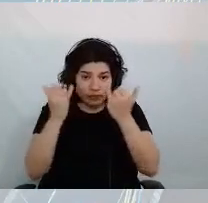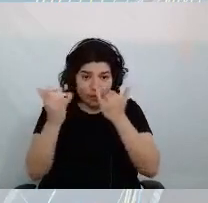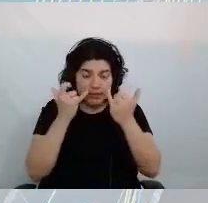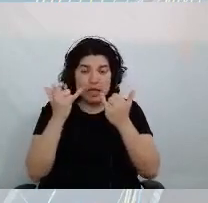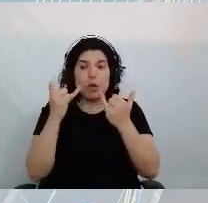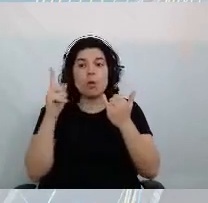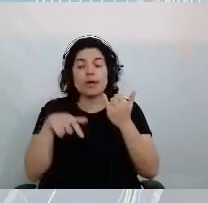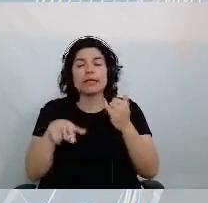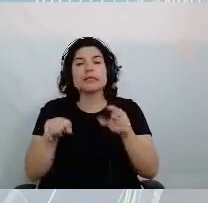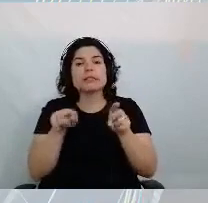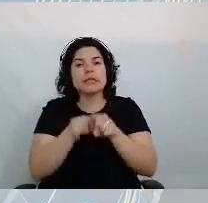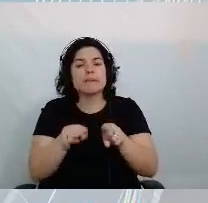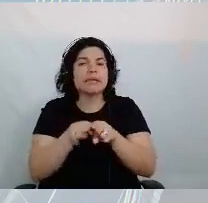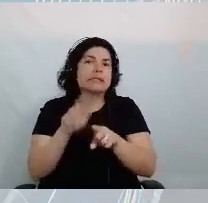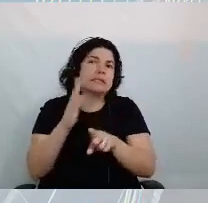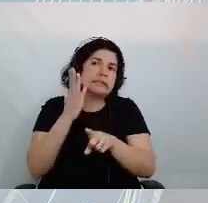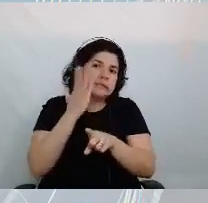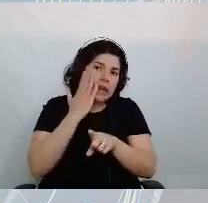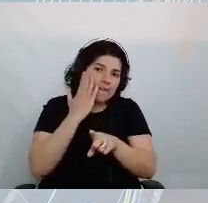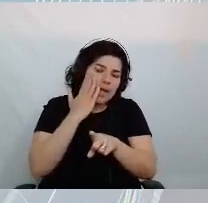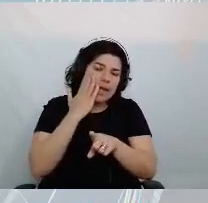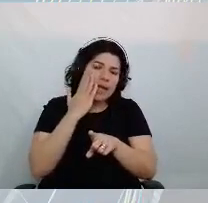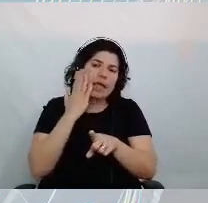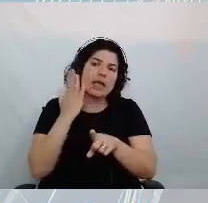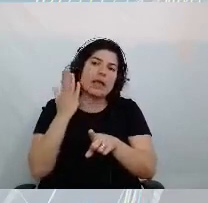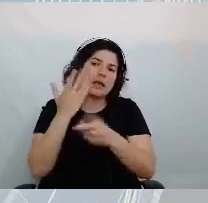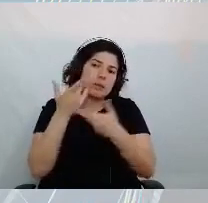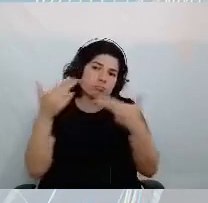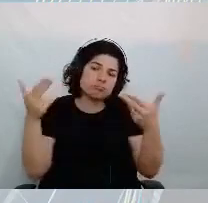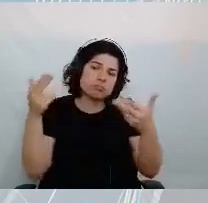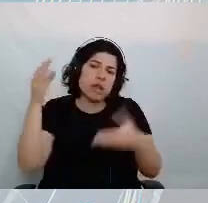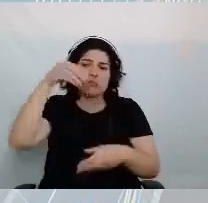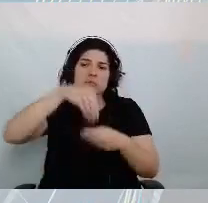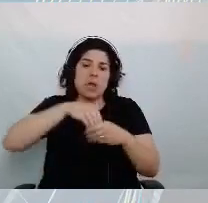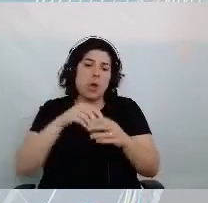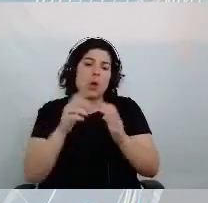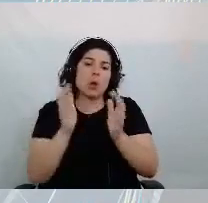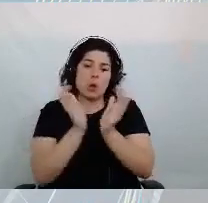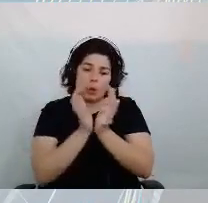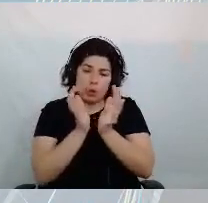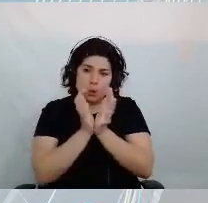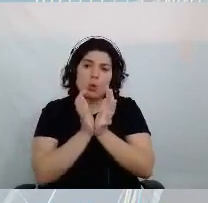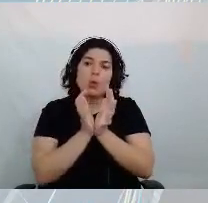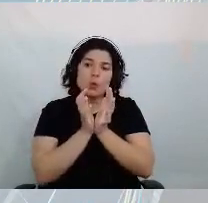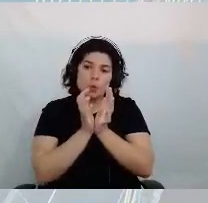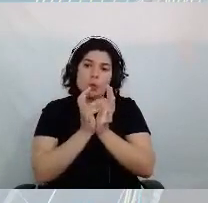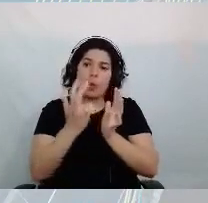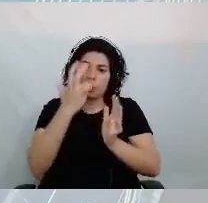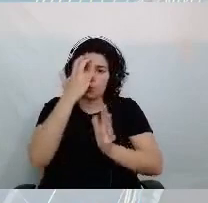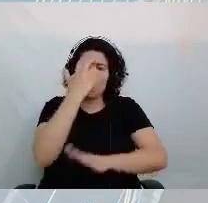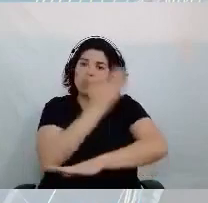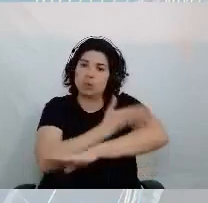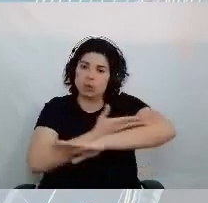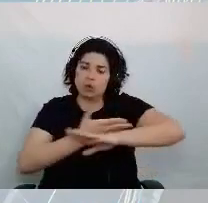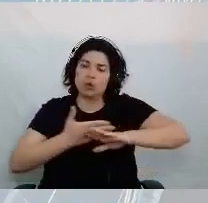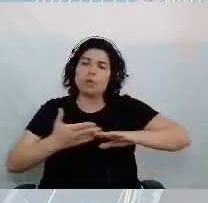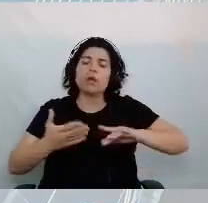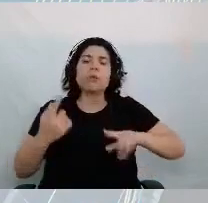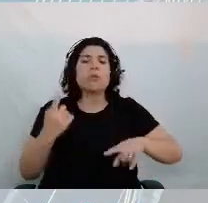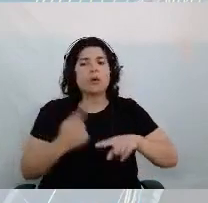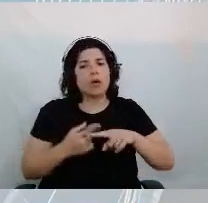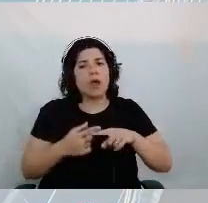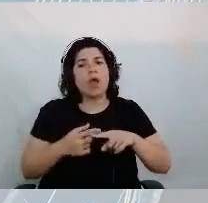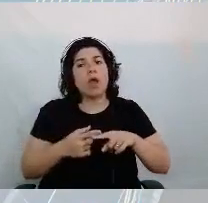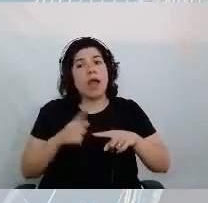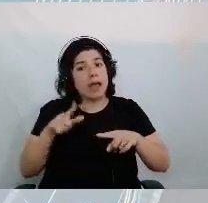métricas dentro, né, da cultura do time é muito importante, porque, como a gente já diz, né, o que não pode ser medido